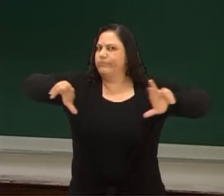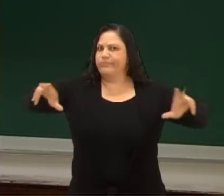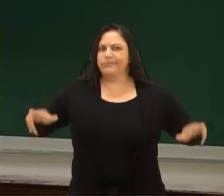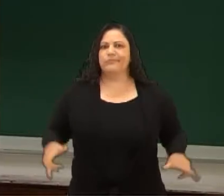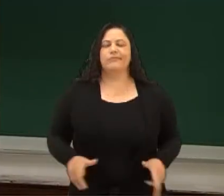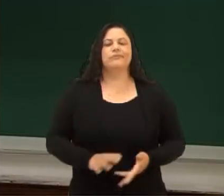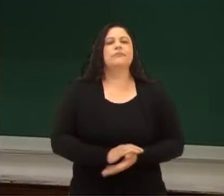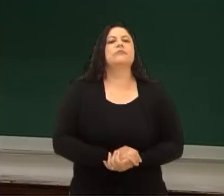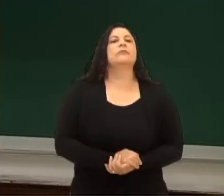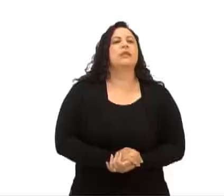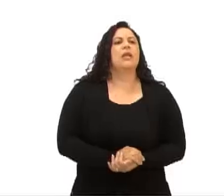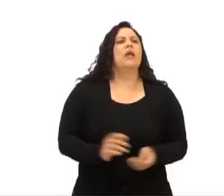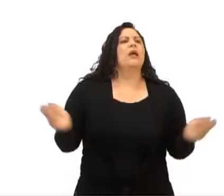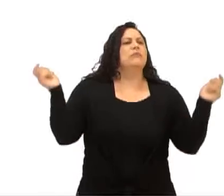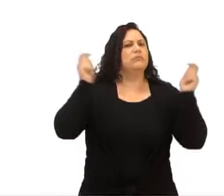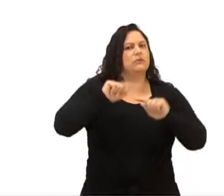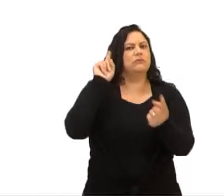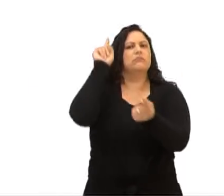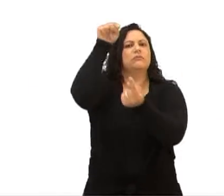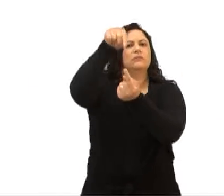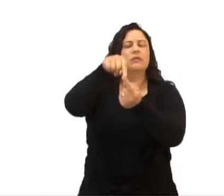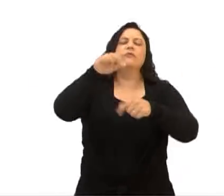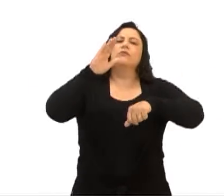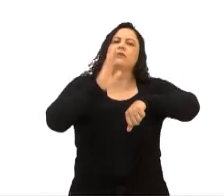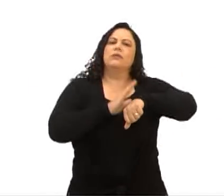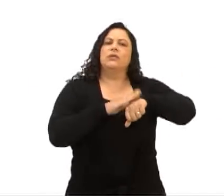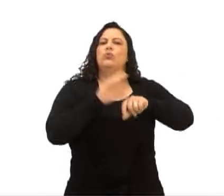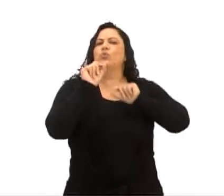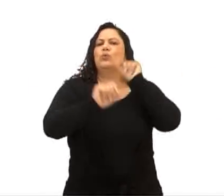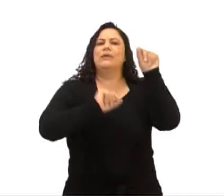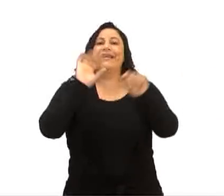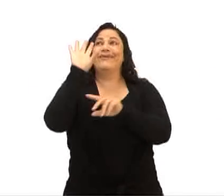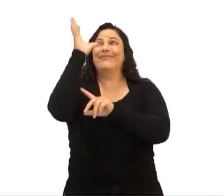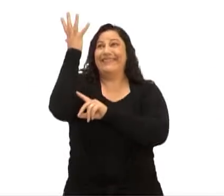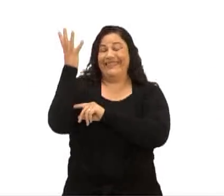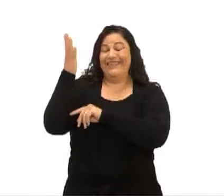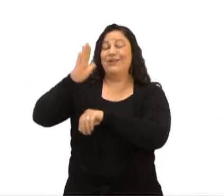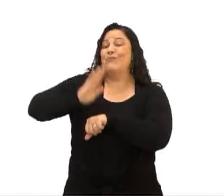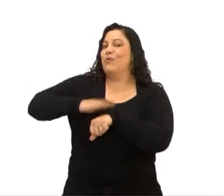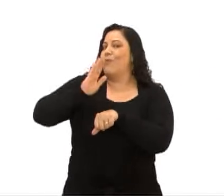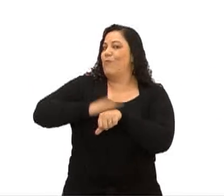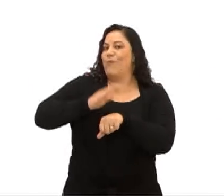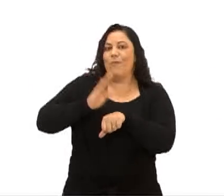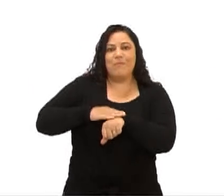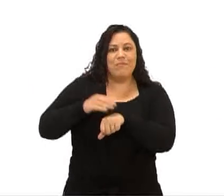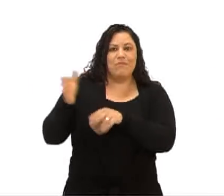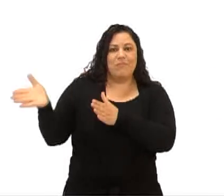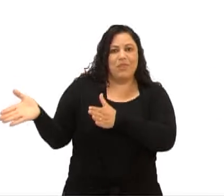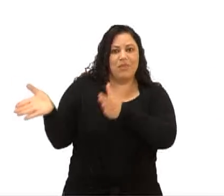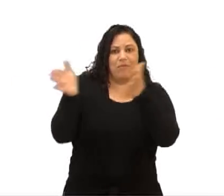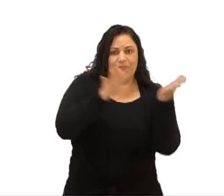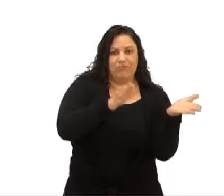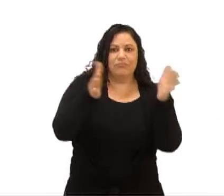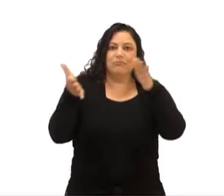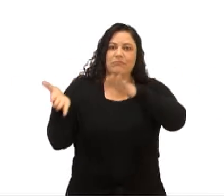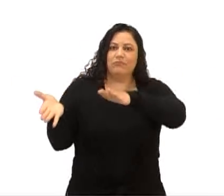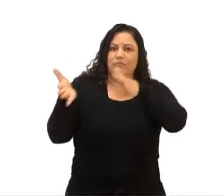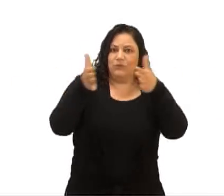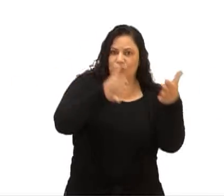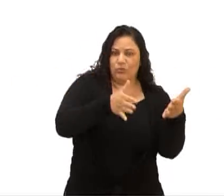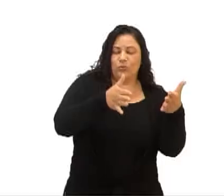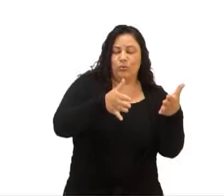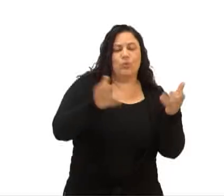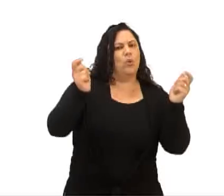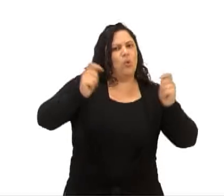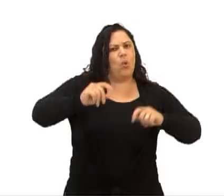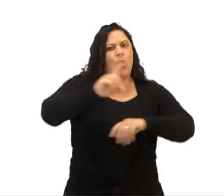Então, portanto, podemos definir o tempo como o estado momentâneo da atmosfera, tempo atmosférico. Ao longo de um mesmo